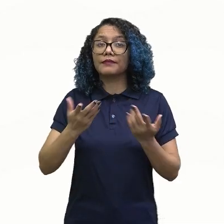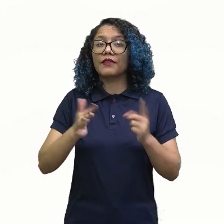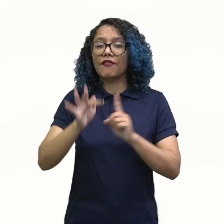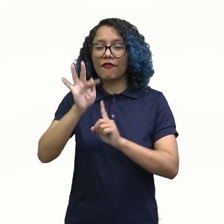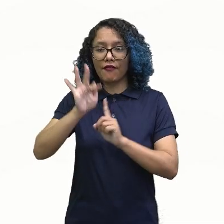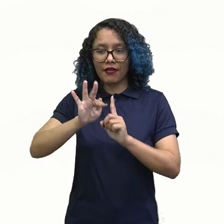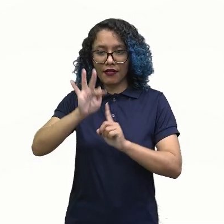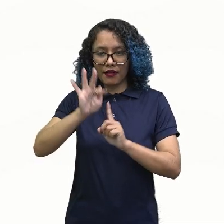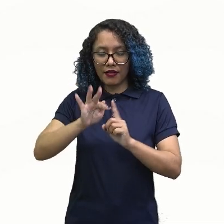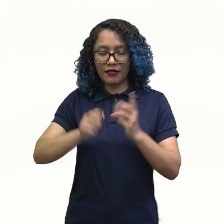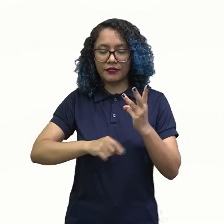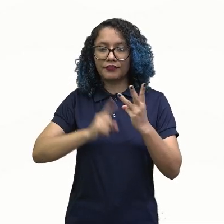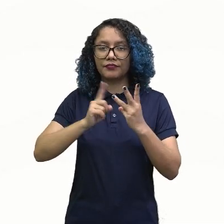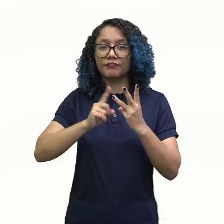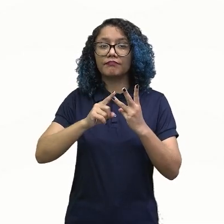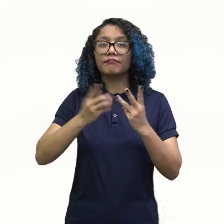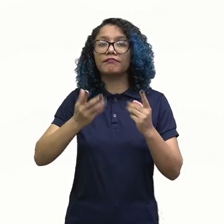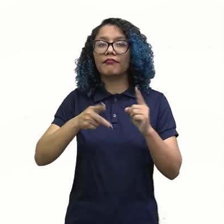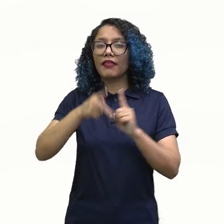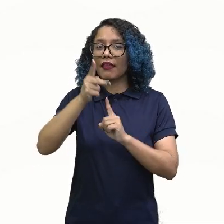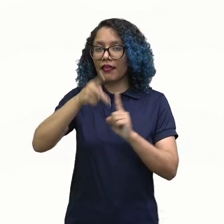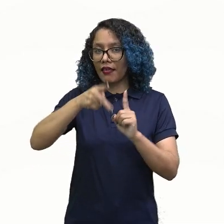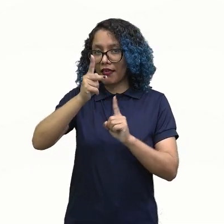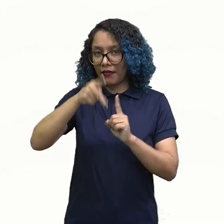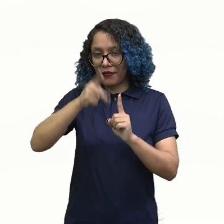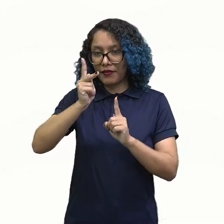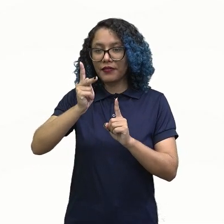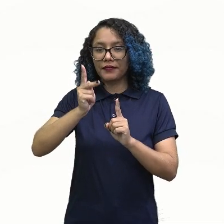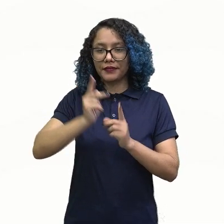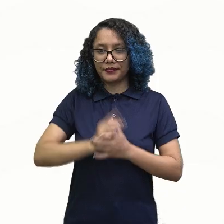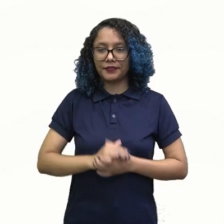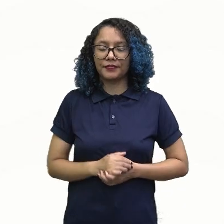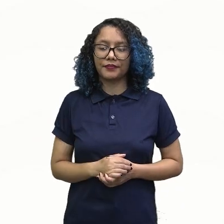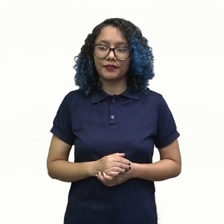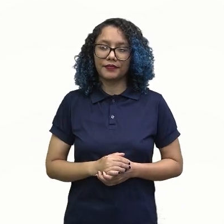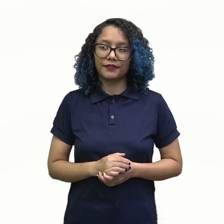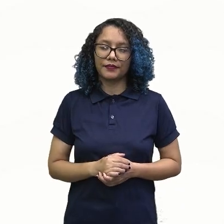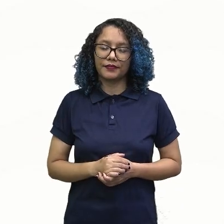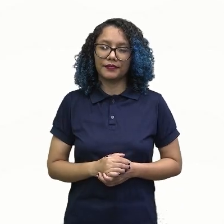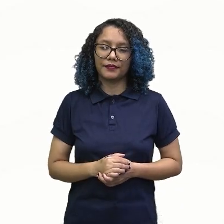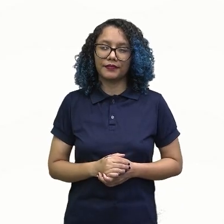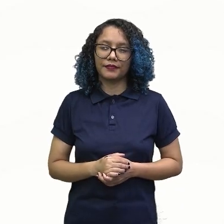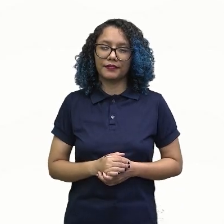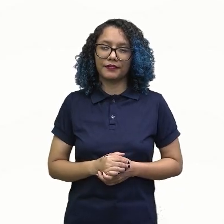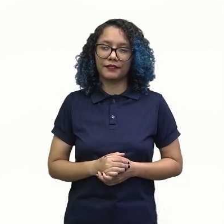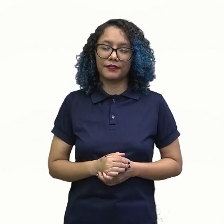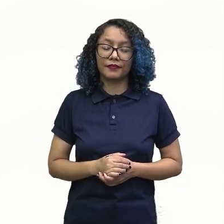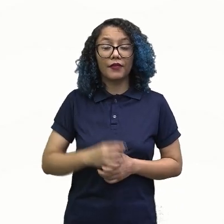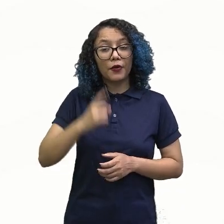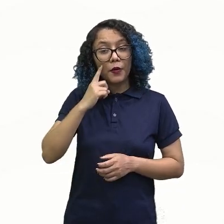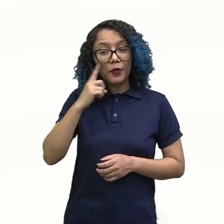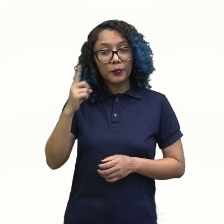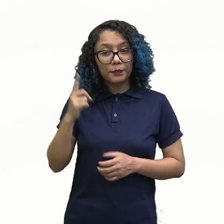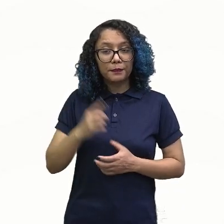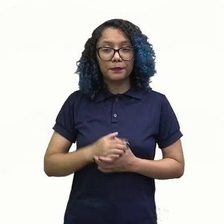Fahrenheit e Kelvin. E trouxe para você esta